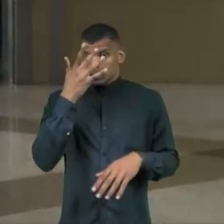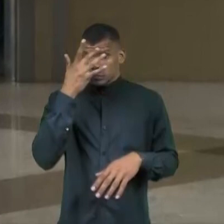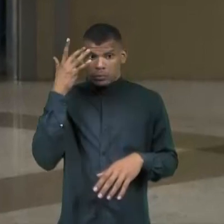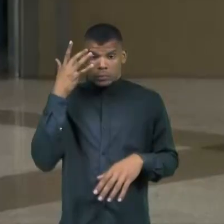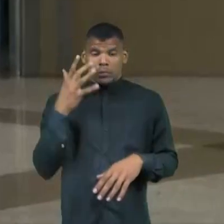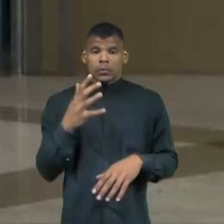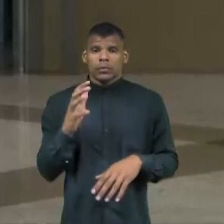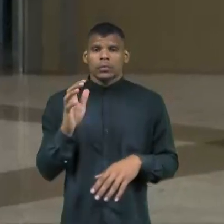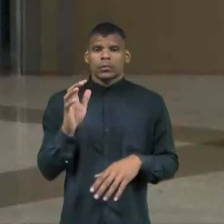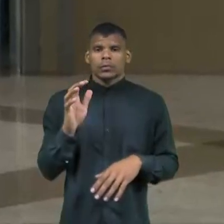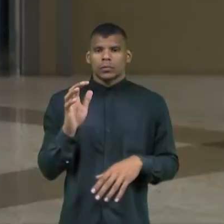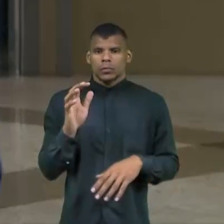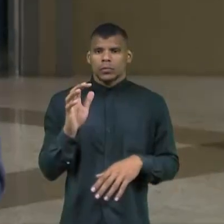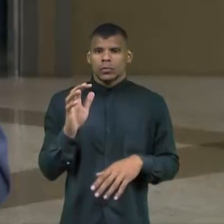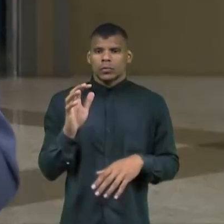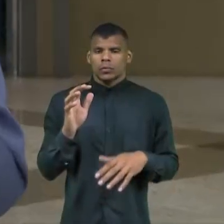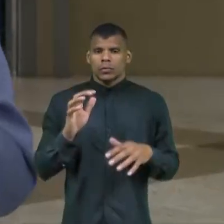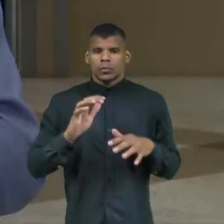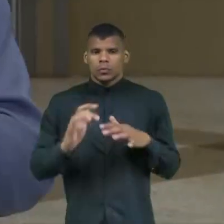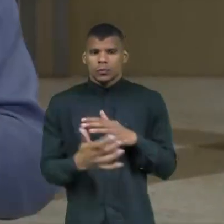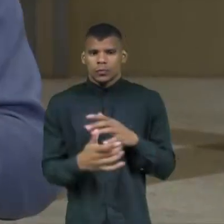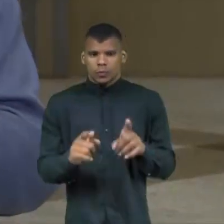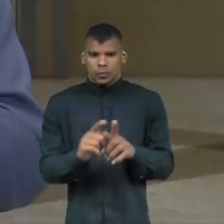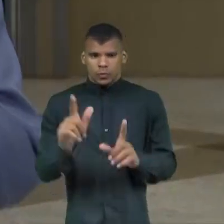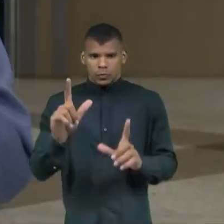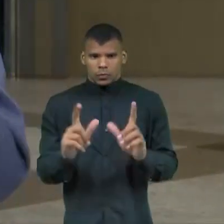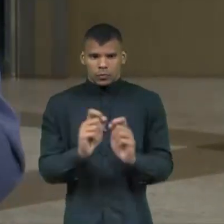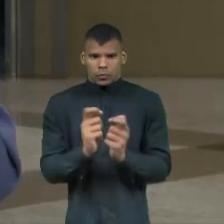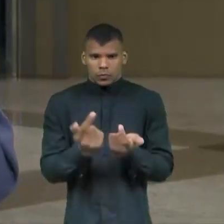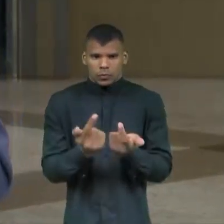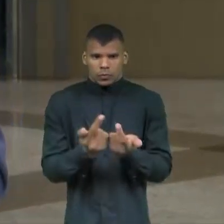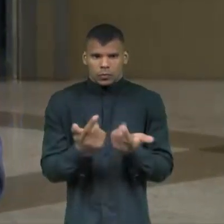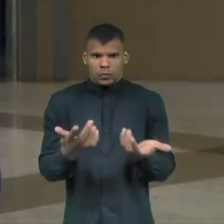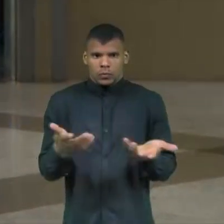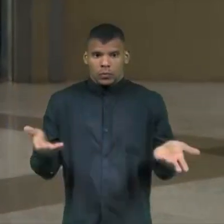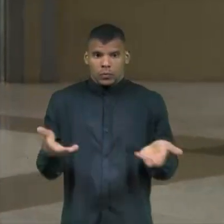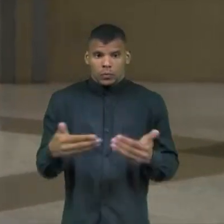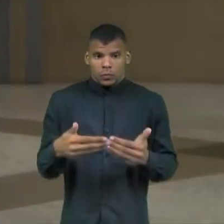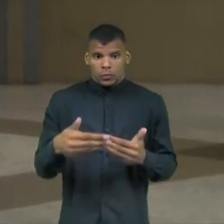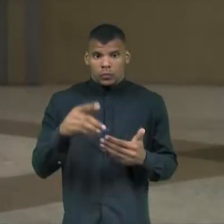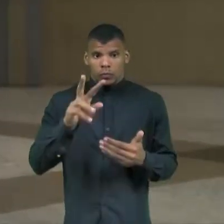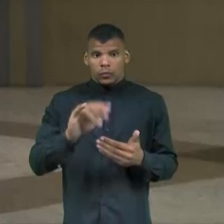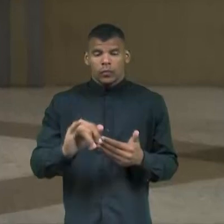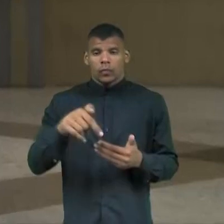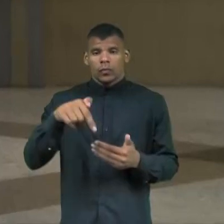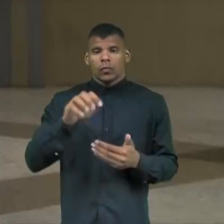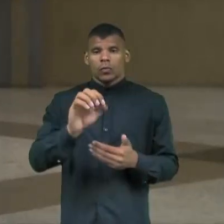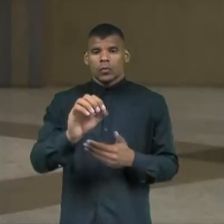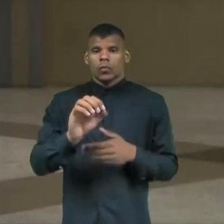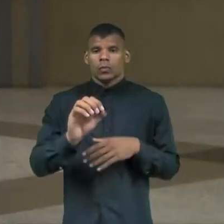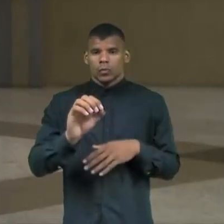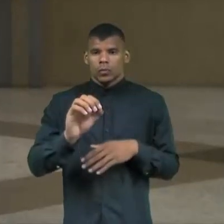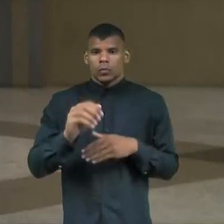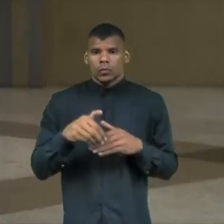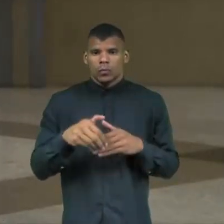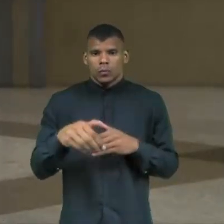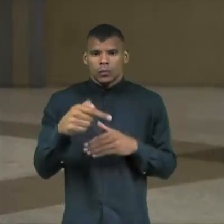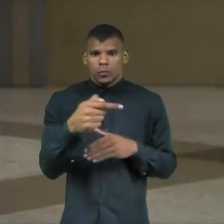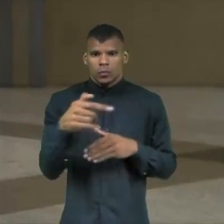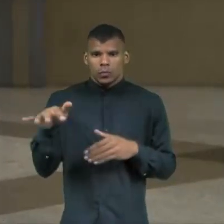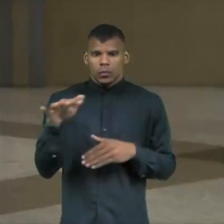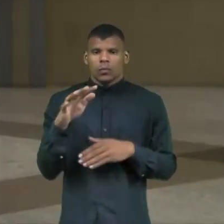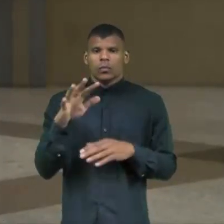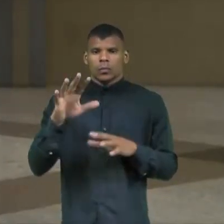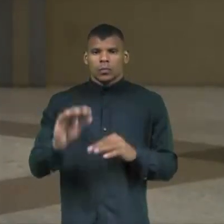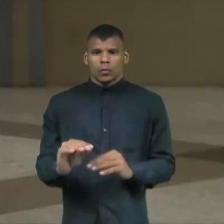nos acompanhando nas nossas redes aqui pela TV Assembleia, no YouTube, porque hoje tem uma questão de ordem, programa inédito. A partir das 7h30 da noite, comigo na